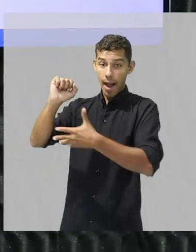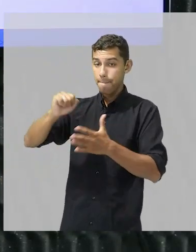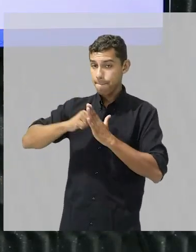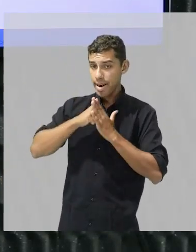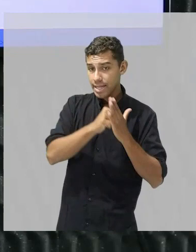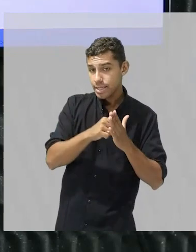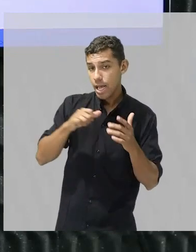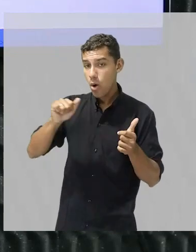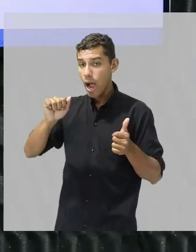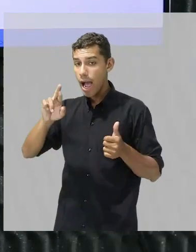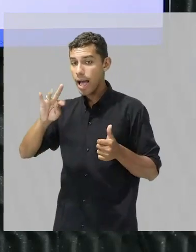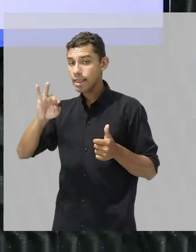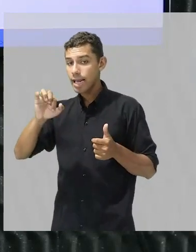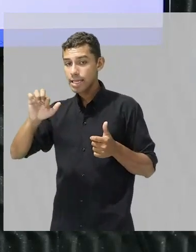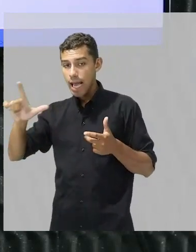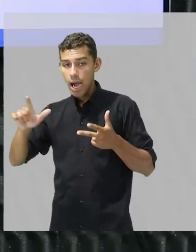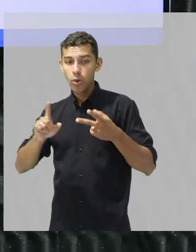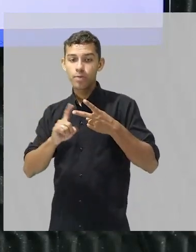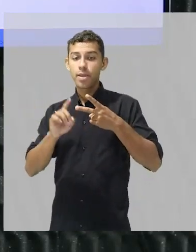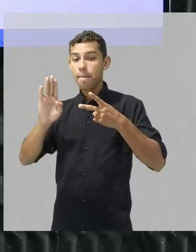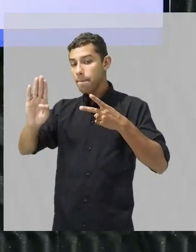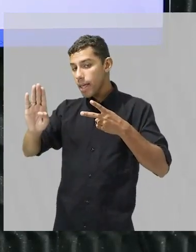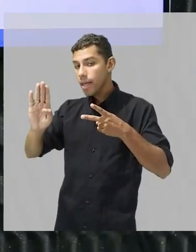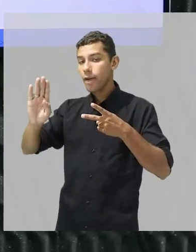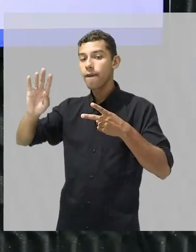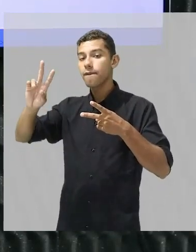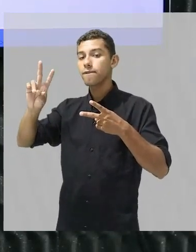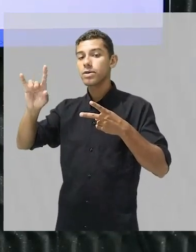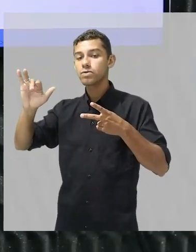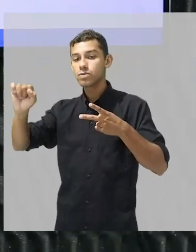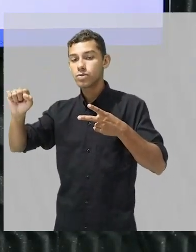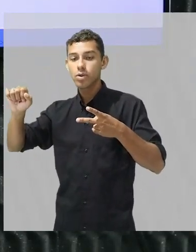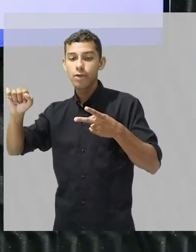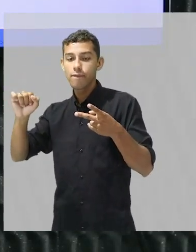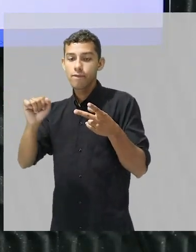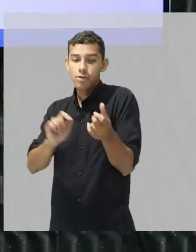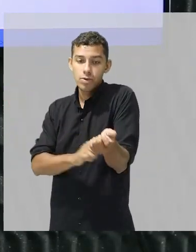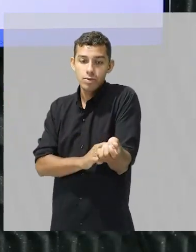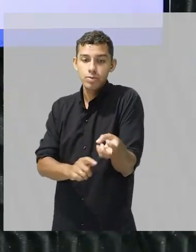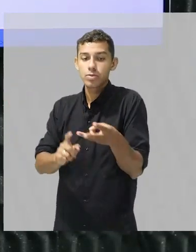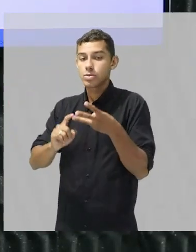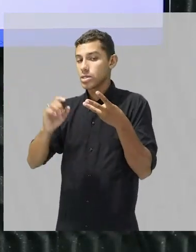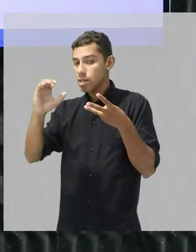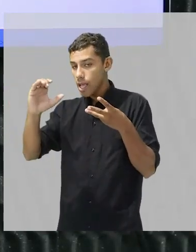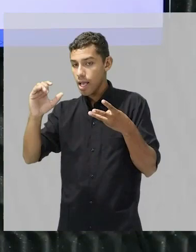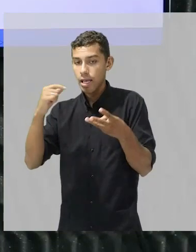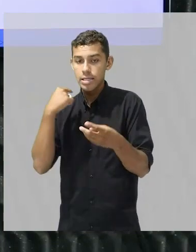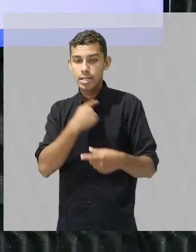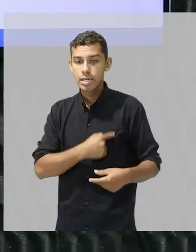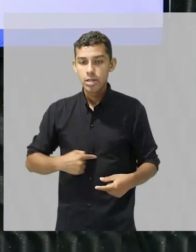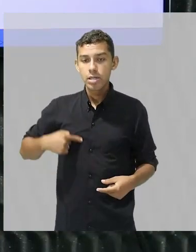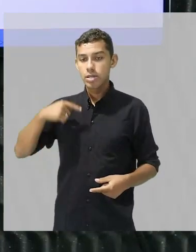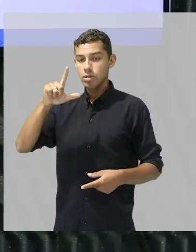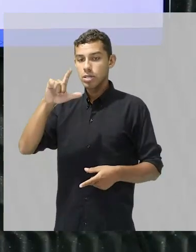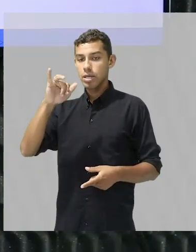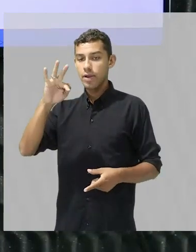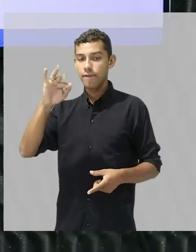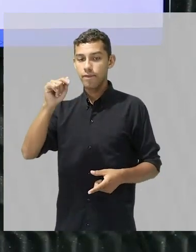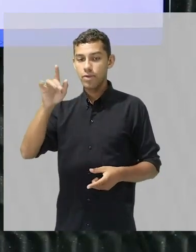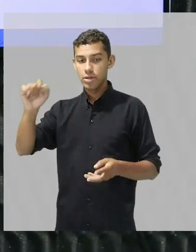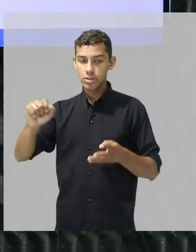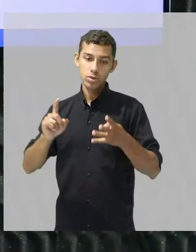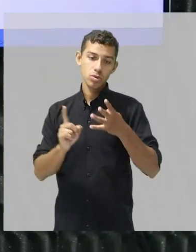válvulas venosas? Da circulação linfática? Seria a contração cardíaca responsável por isso? Ou